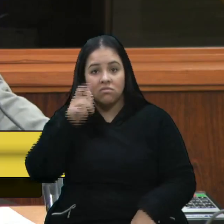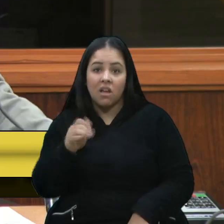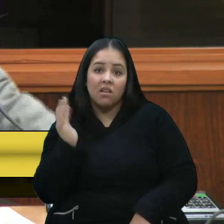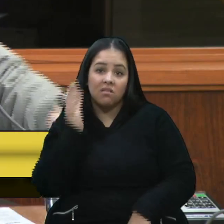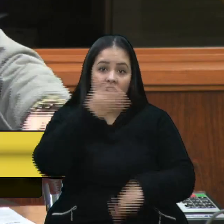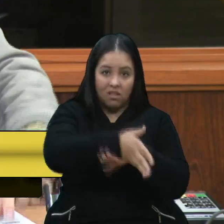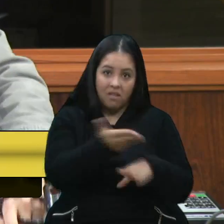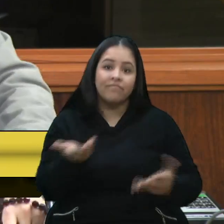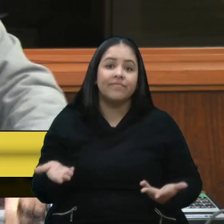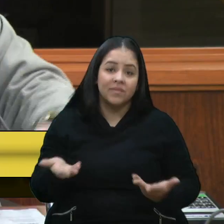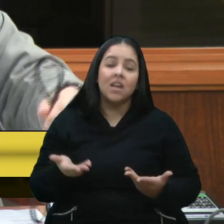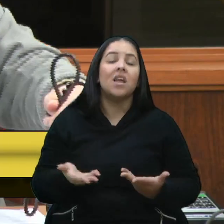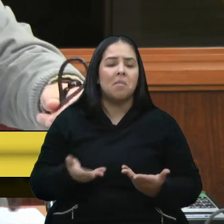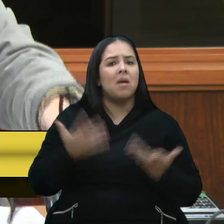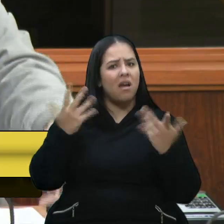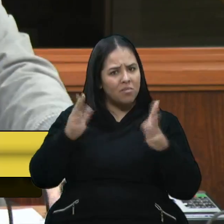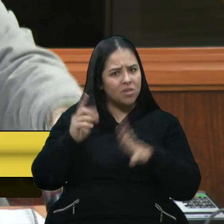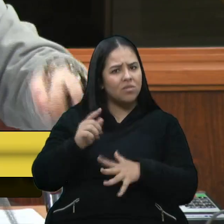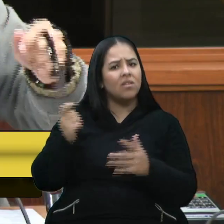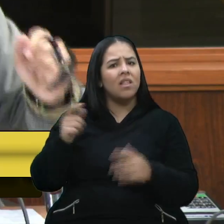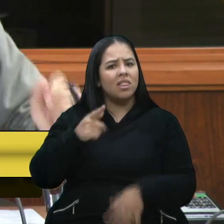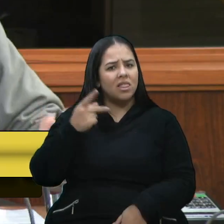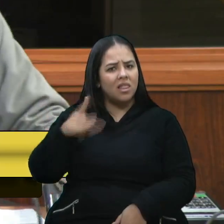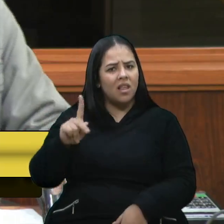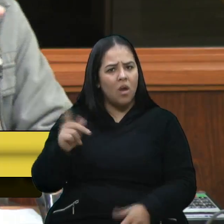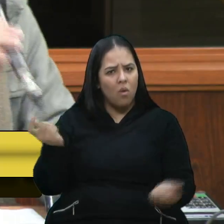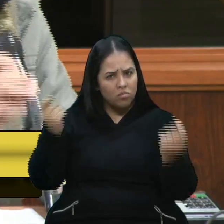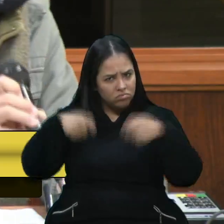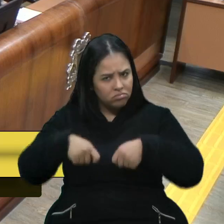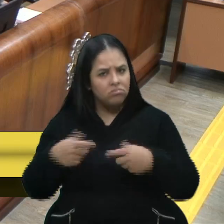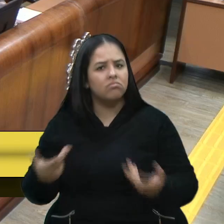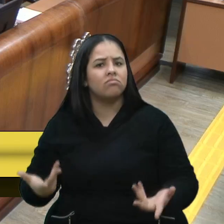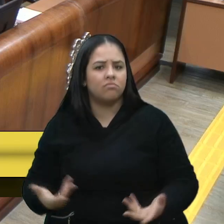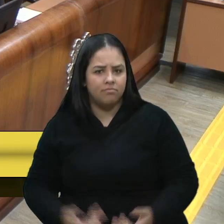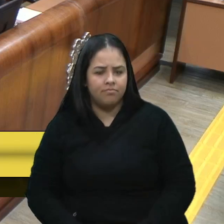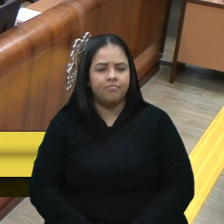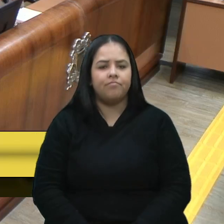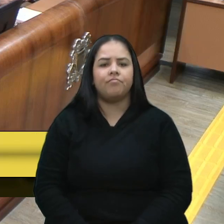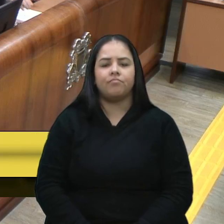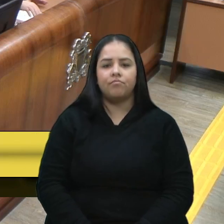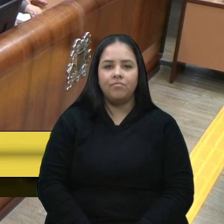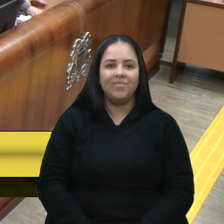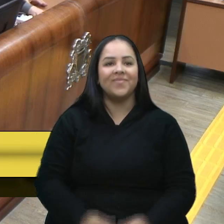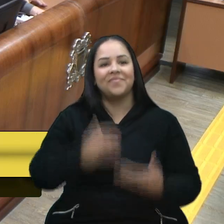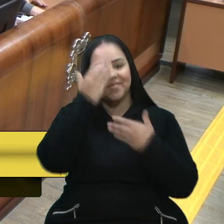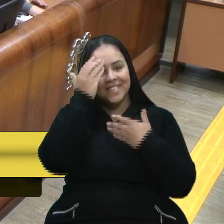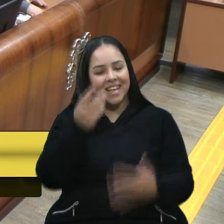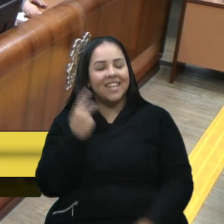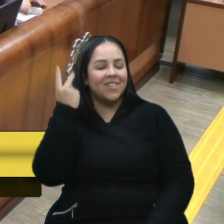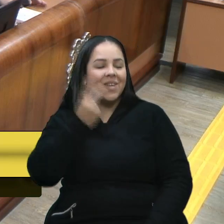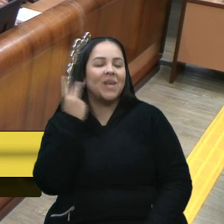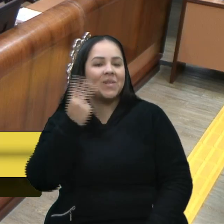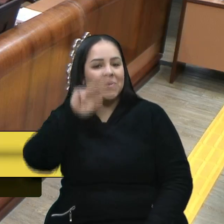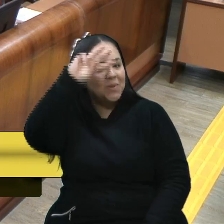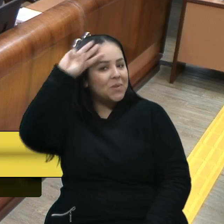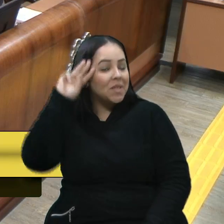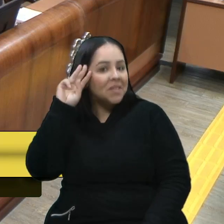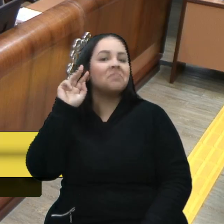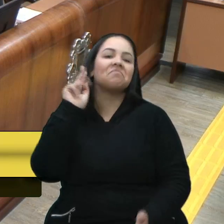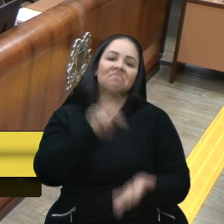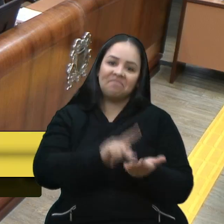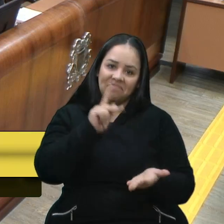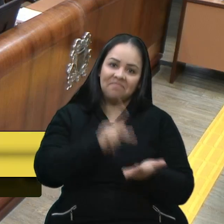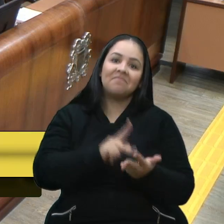essa atitude nobre da vossa pessoa, vereadora Estela. Muito obrigado, vereador Juliano. É exatamente isso.